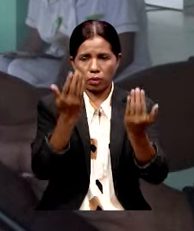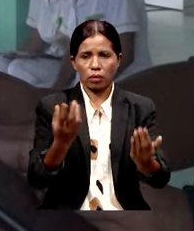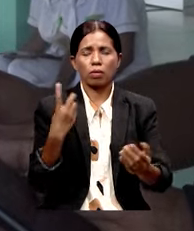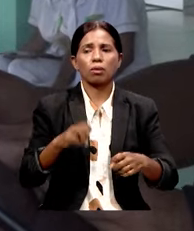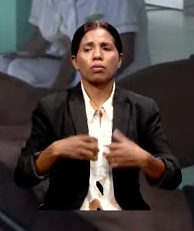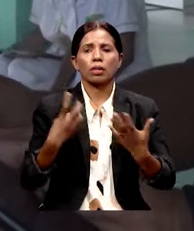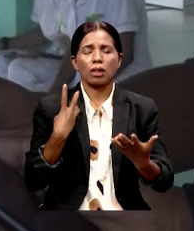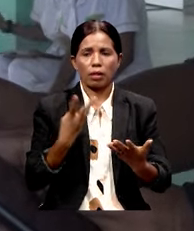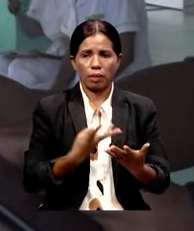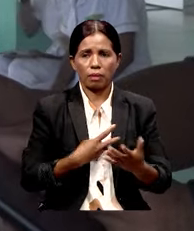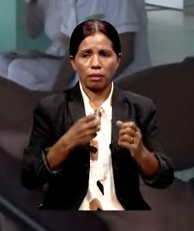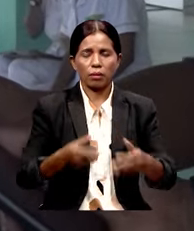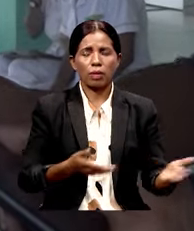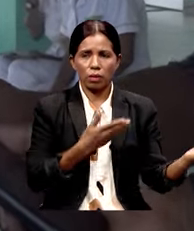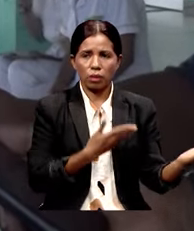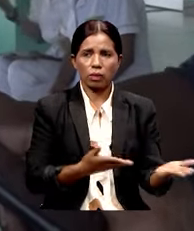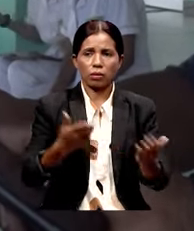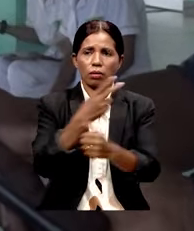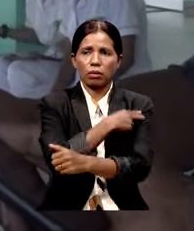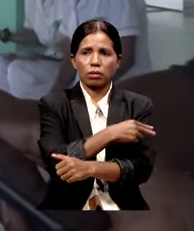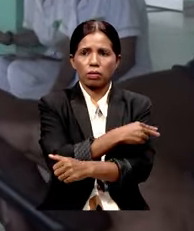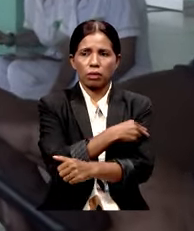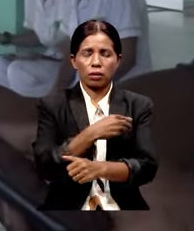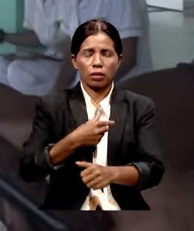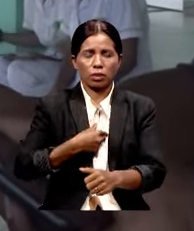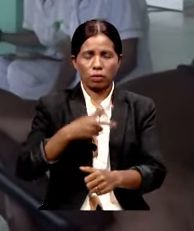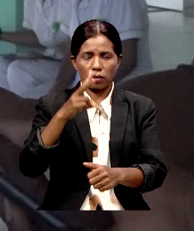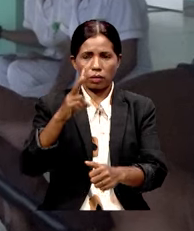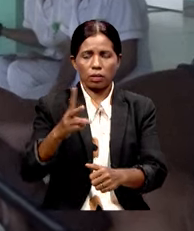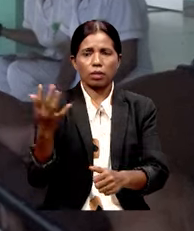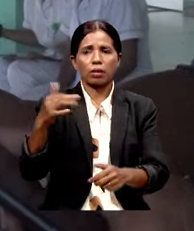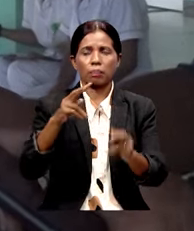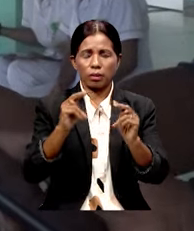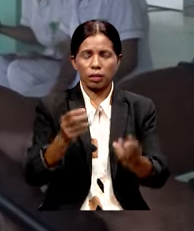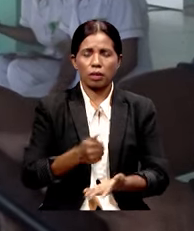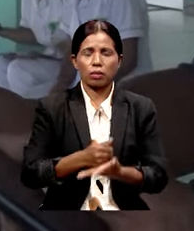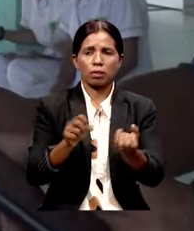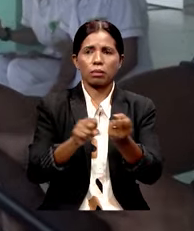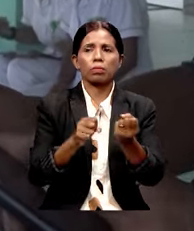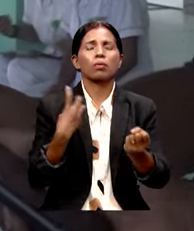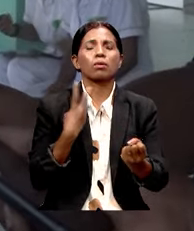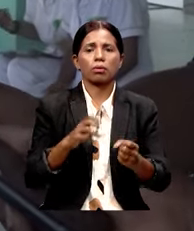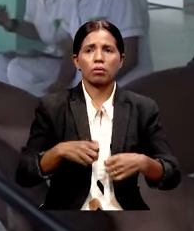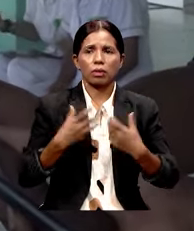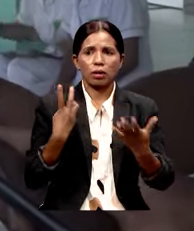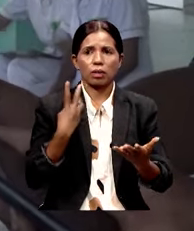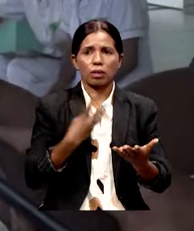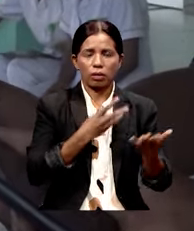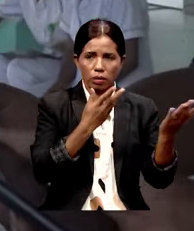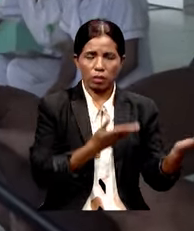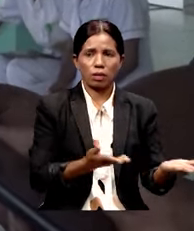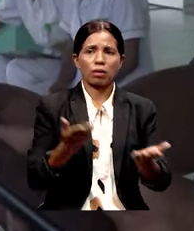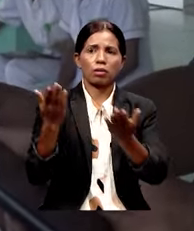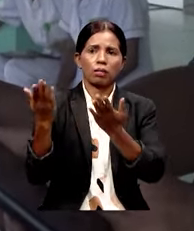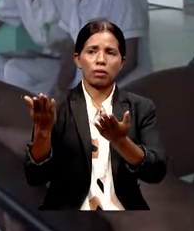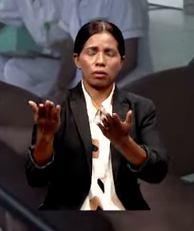atu refere ba hospital Ligo do Valdares, se sira persija apoio suporte o insa ita refere ba